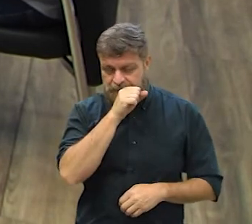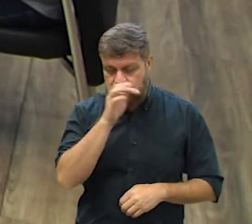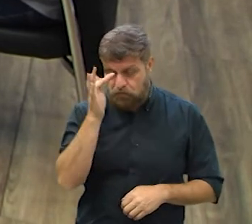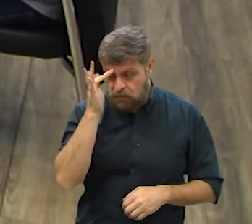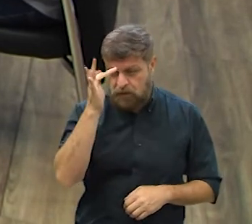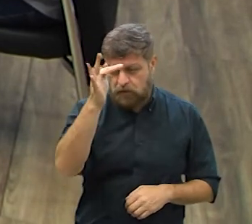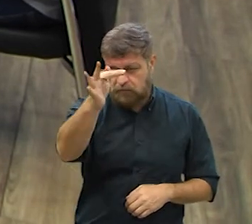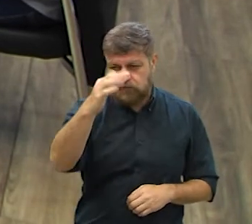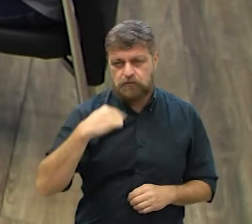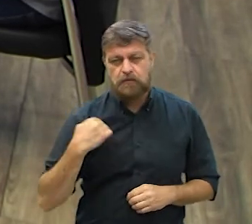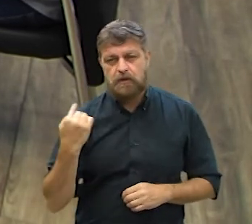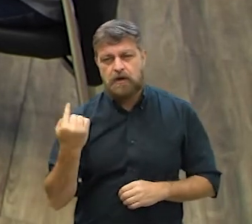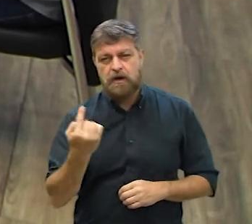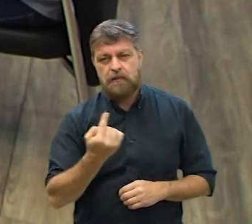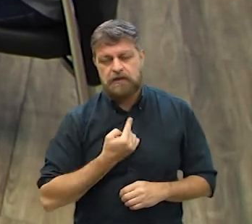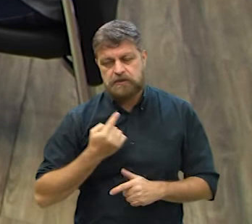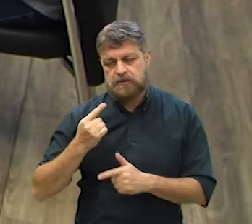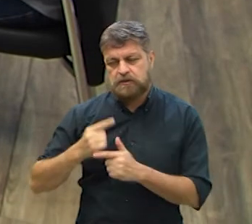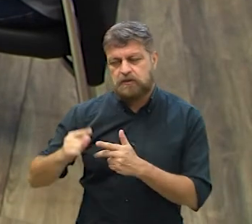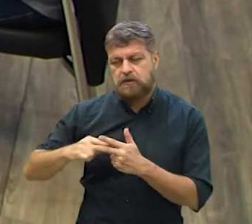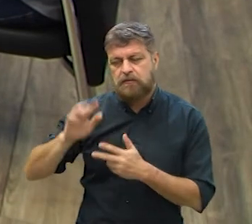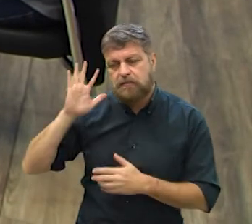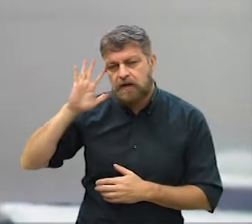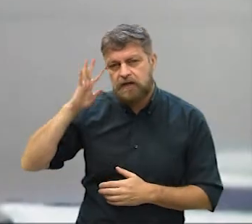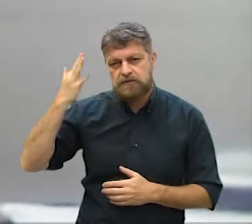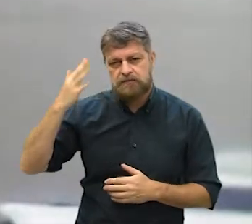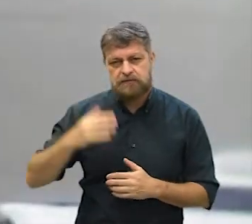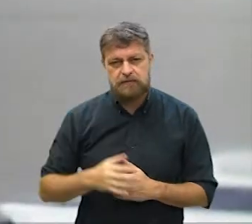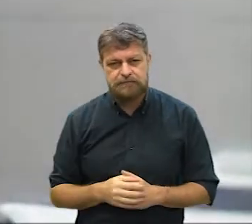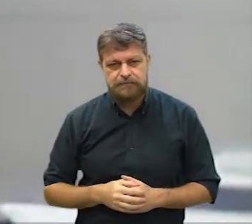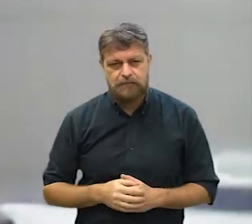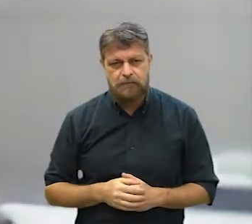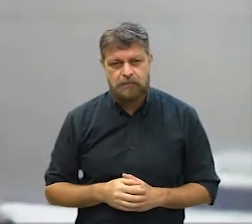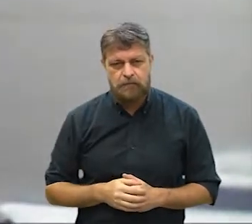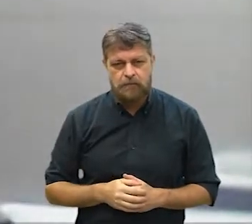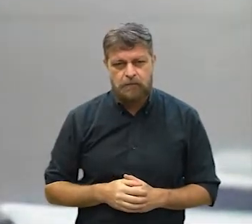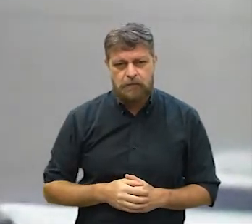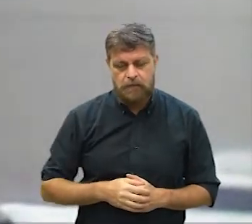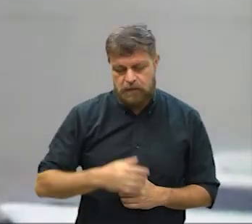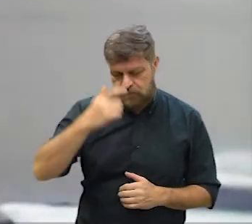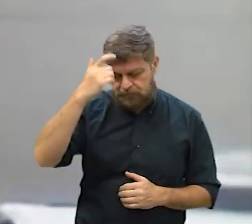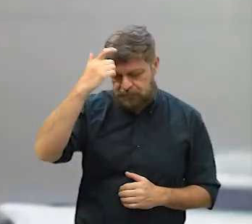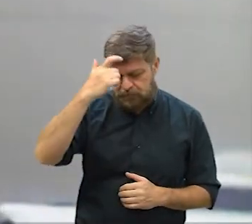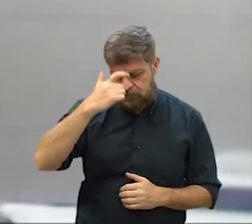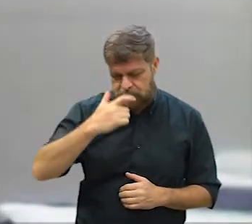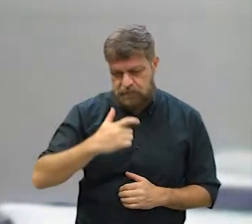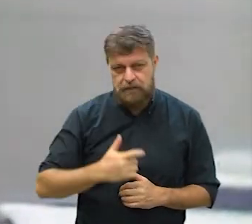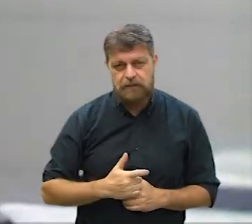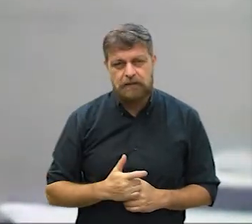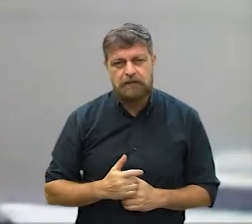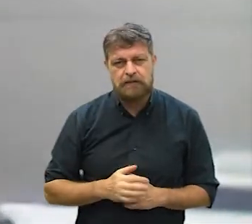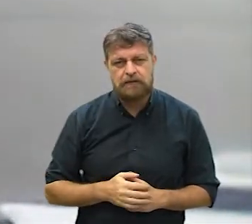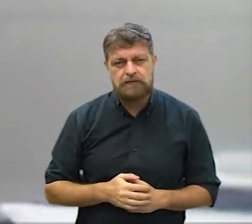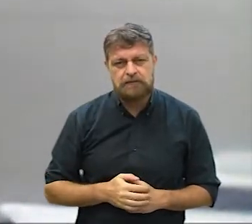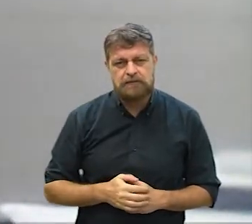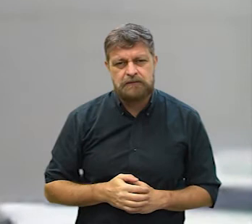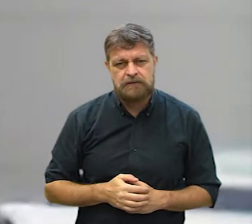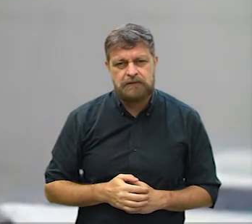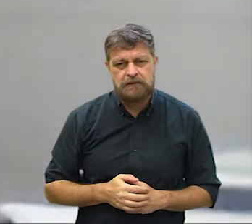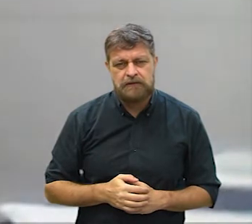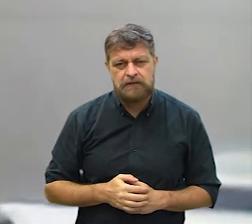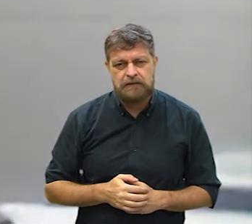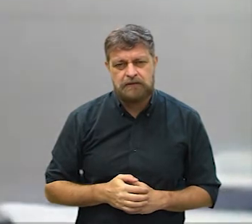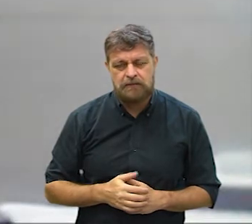prazo para a gente poder resolver essa situação? Olha, o que eu preciso, aí tem